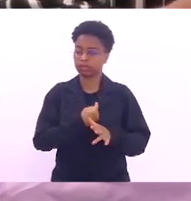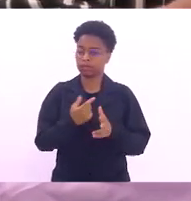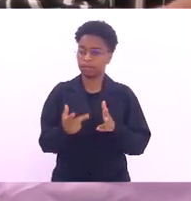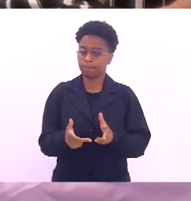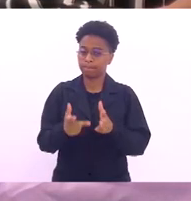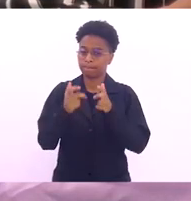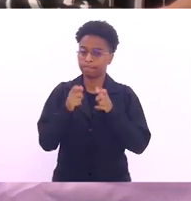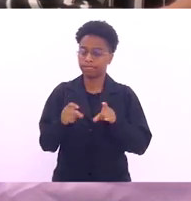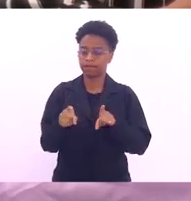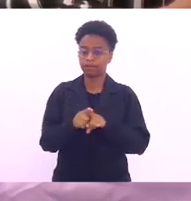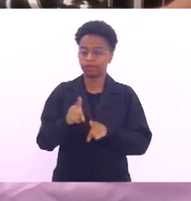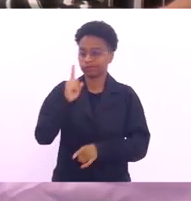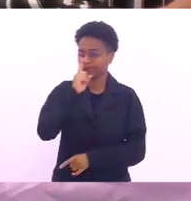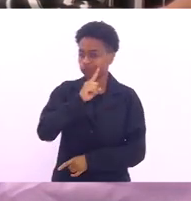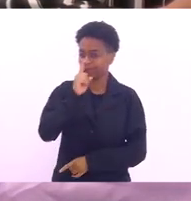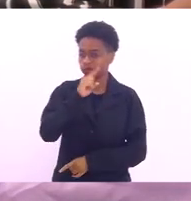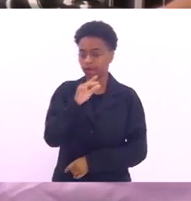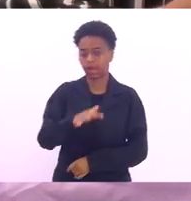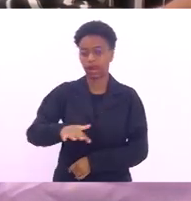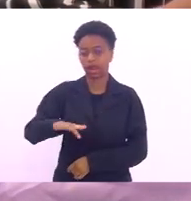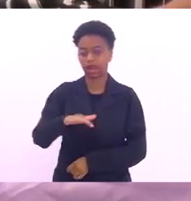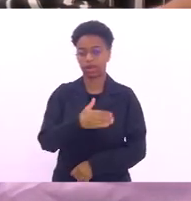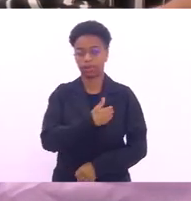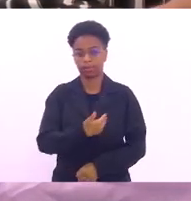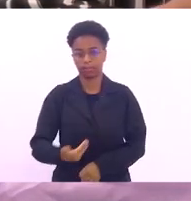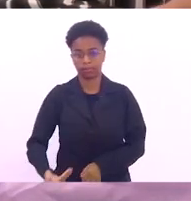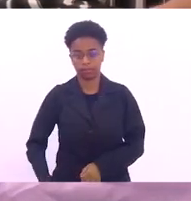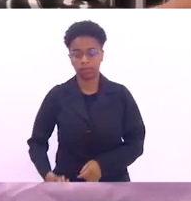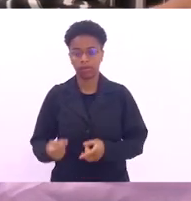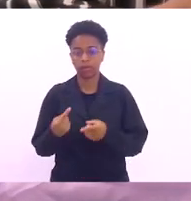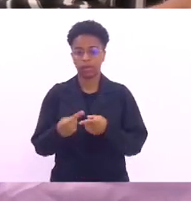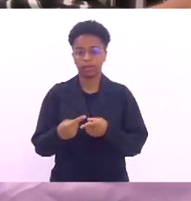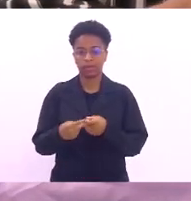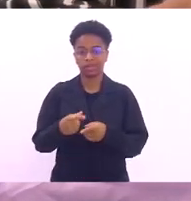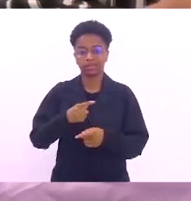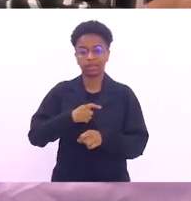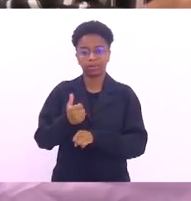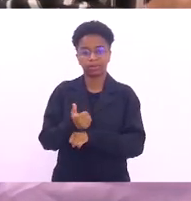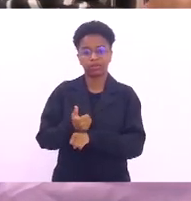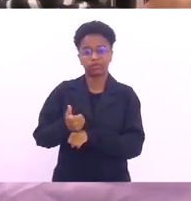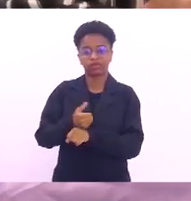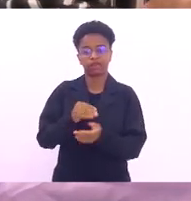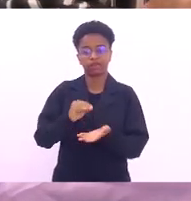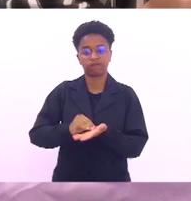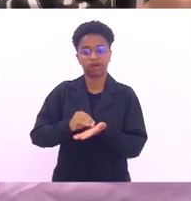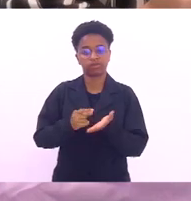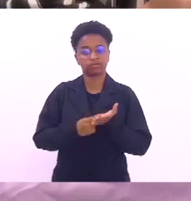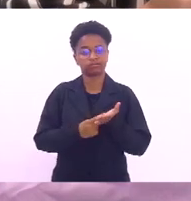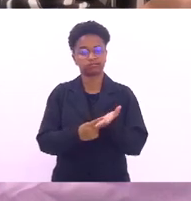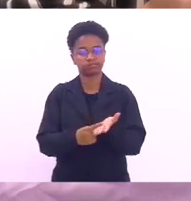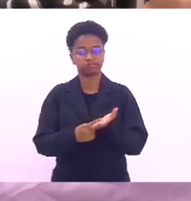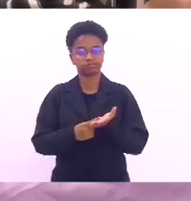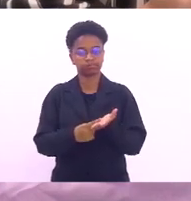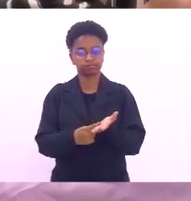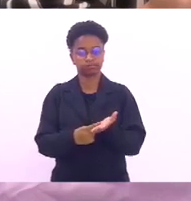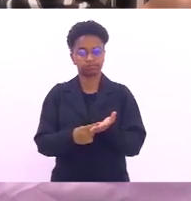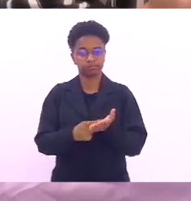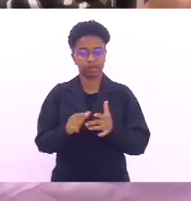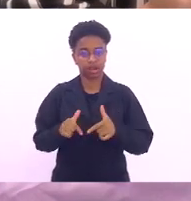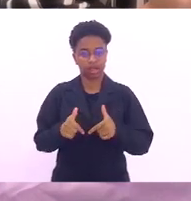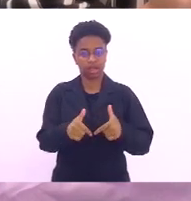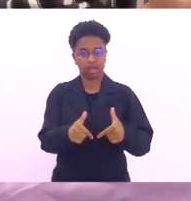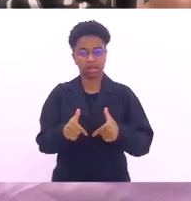a ineficiência nesses órgãos públicos com profissionais não comprometidos com o que fazem